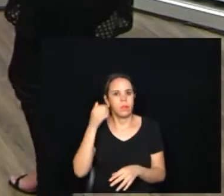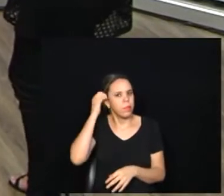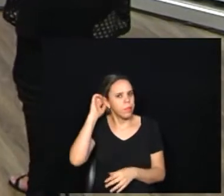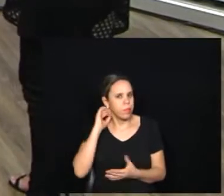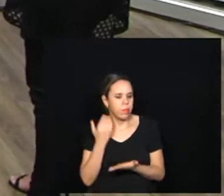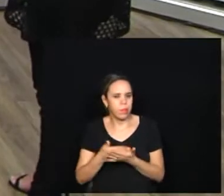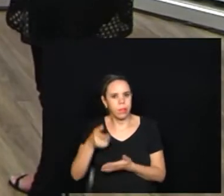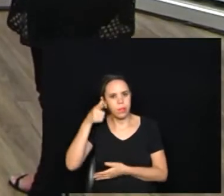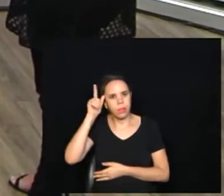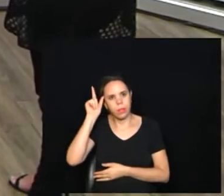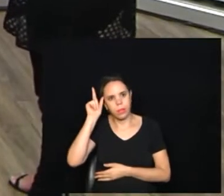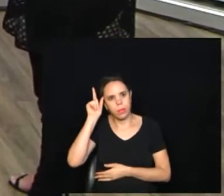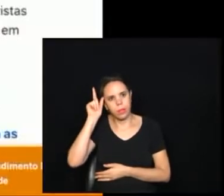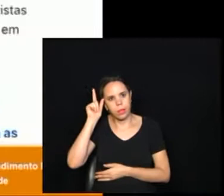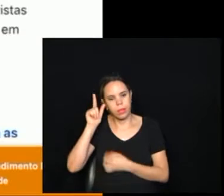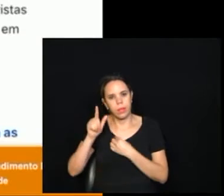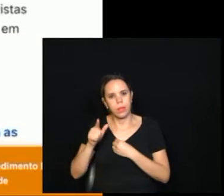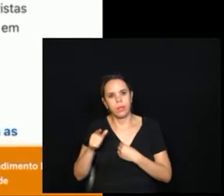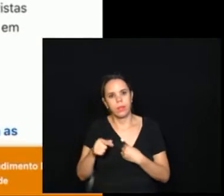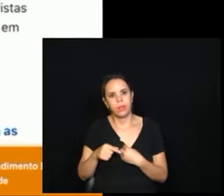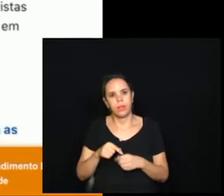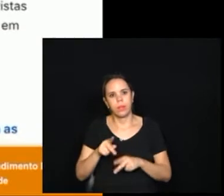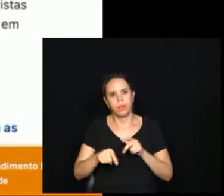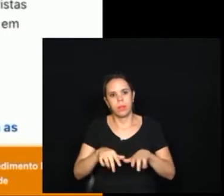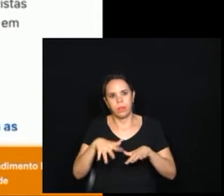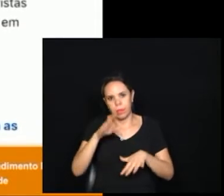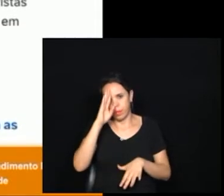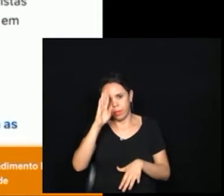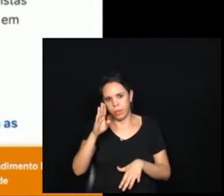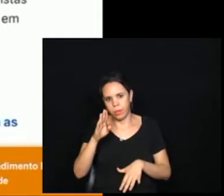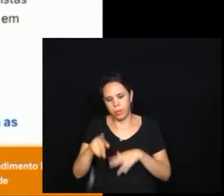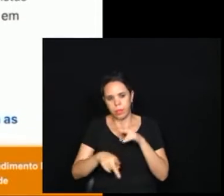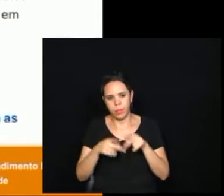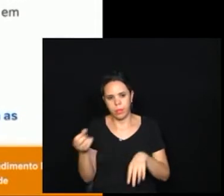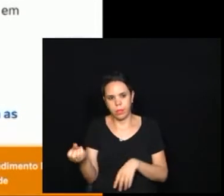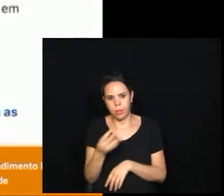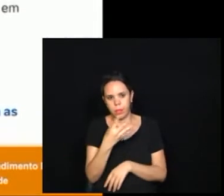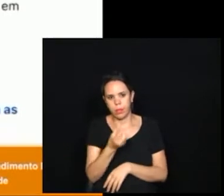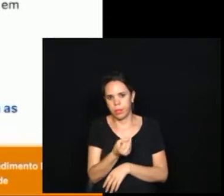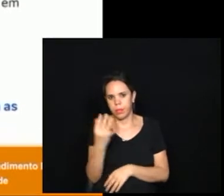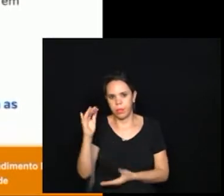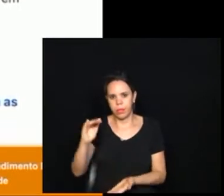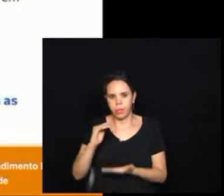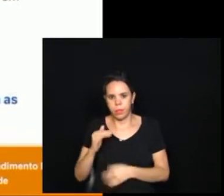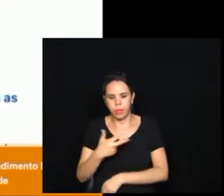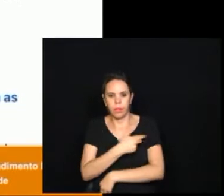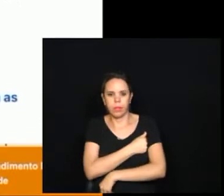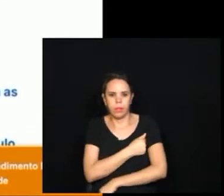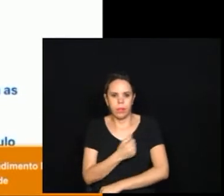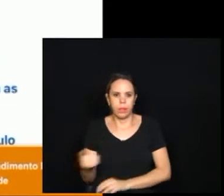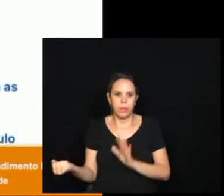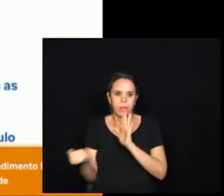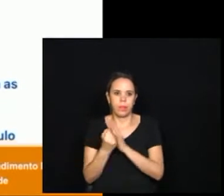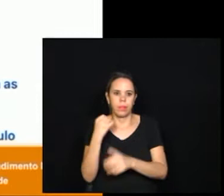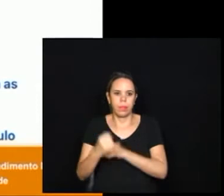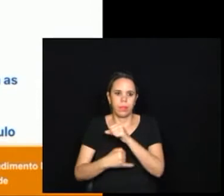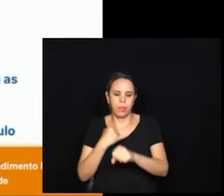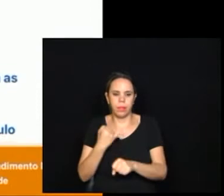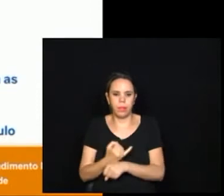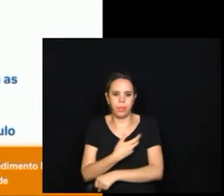começou ontem, então a gente está com esse público prioritário aí, com essas novas doses. A marcação pelo site